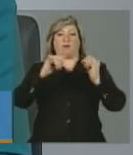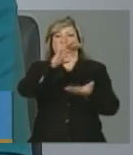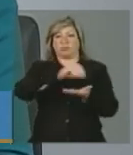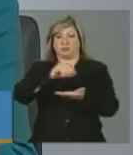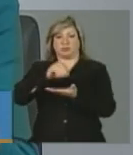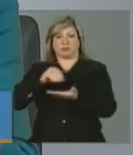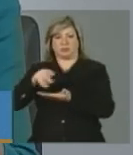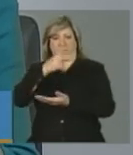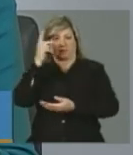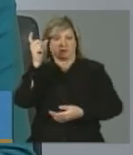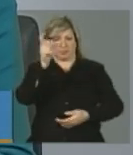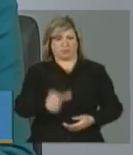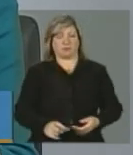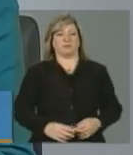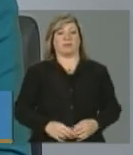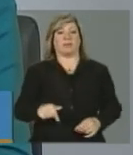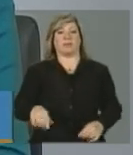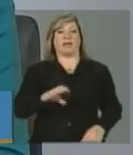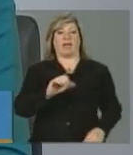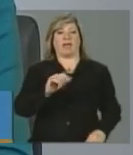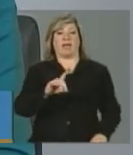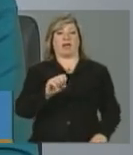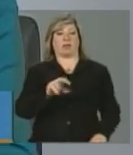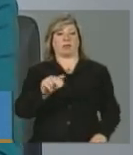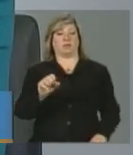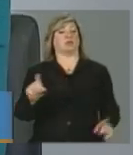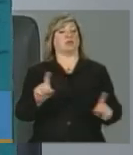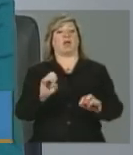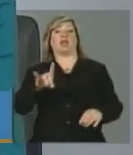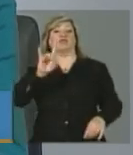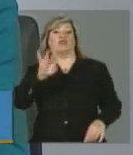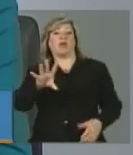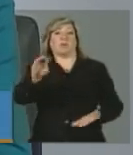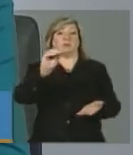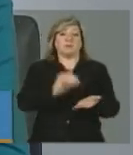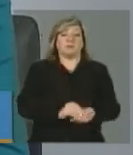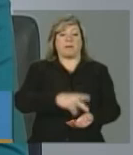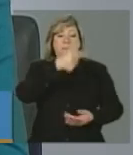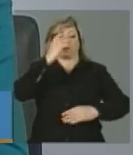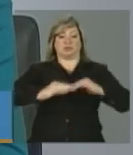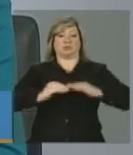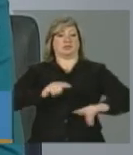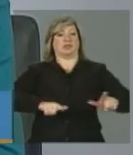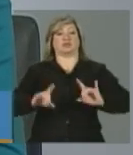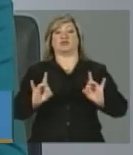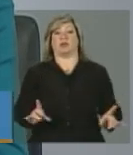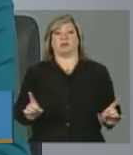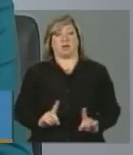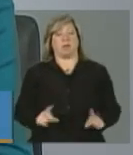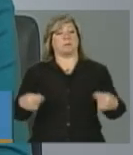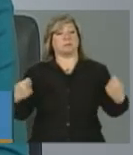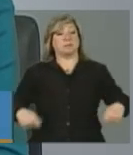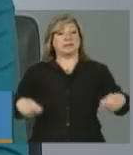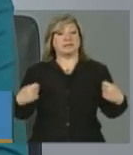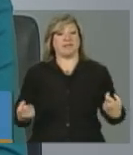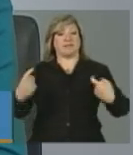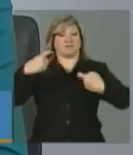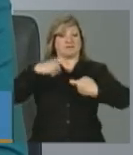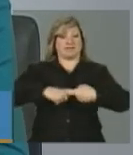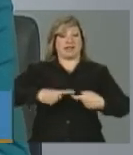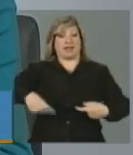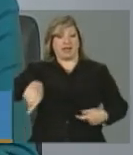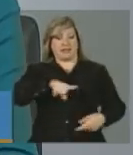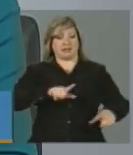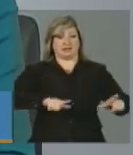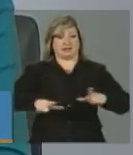para todos que no CAD SUAS não basta apenas você cadastrar os trabalhadores, é necessário que você vincule esses